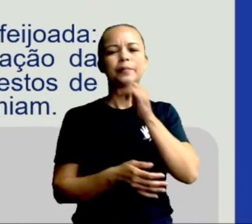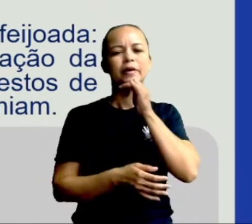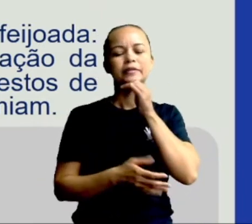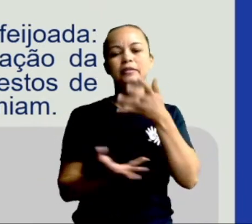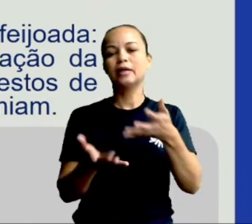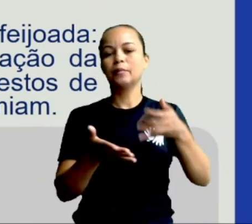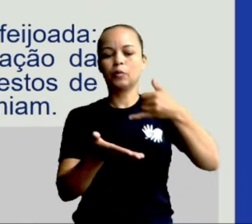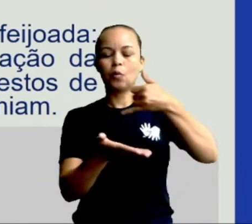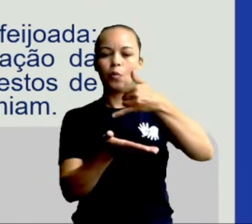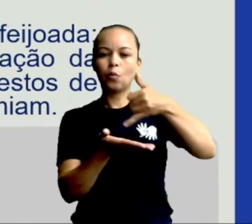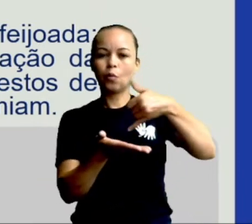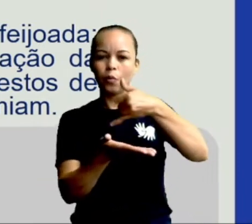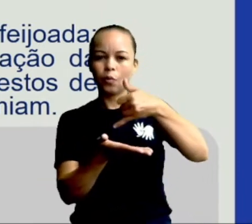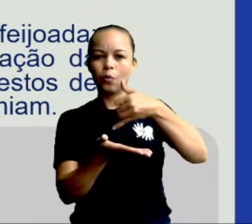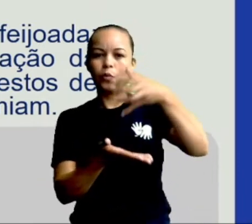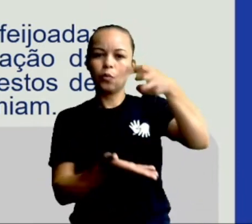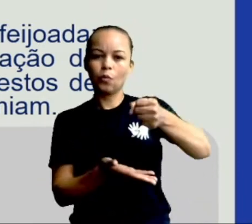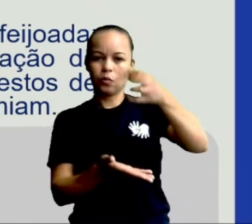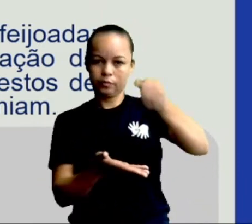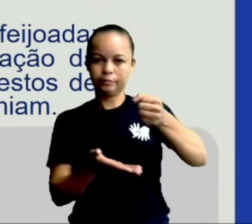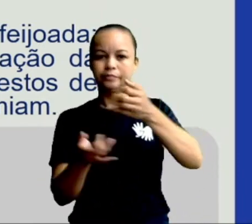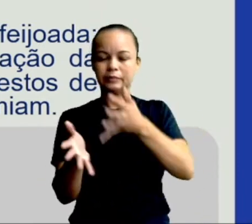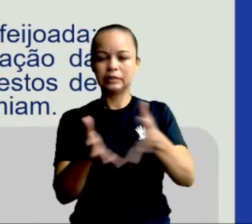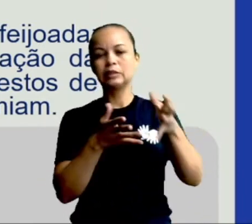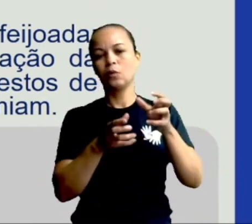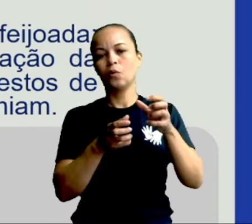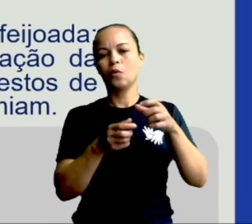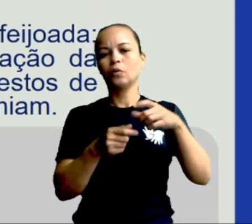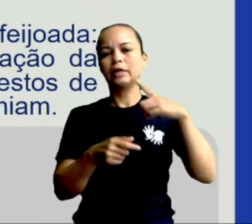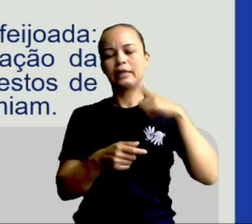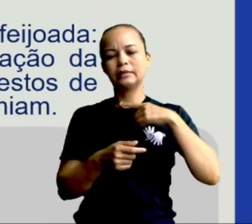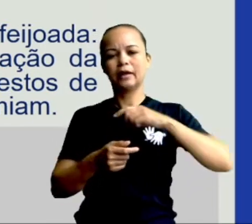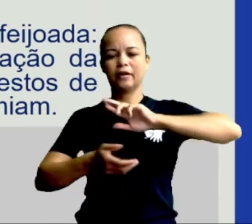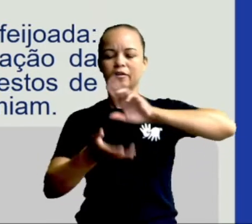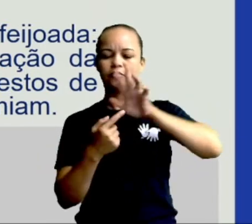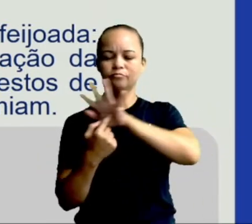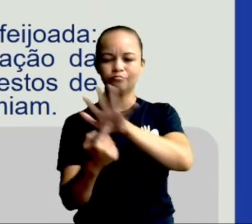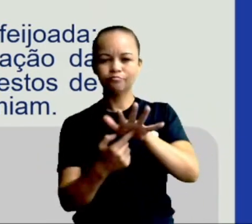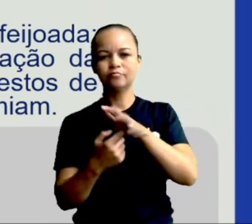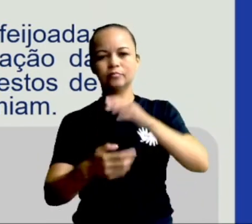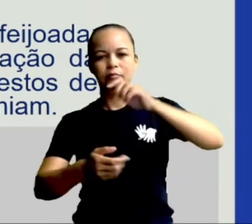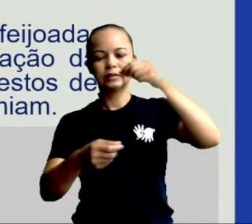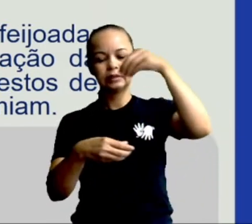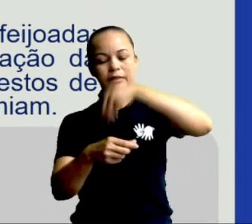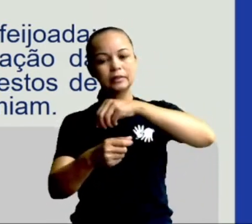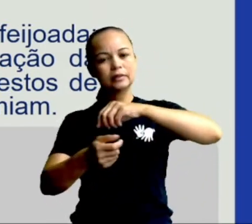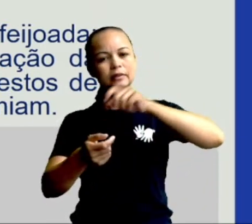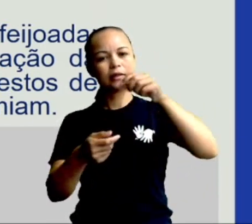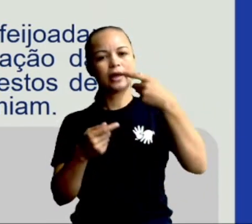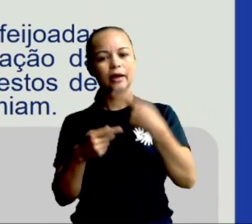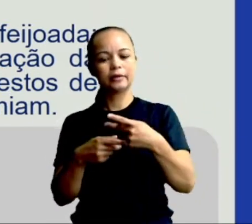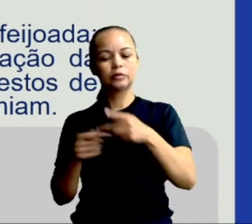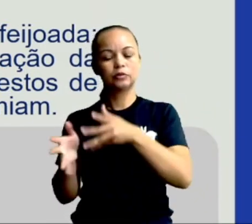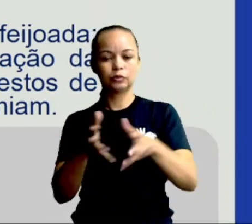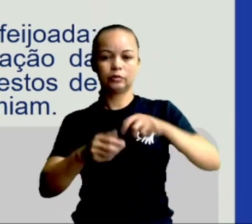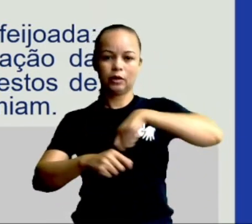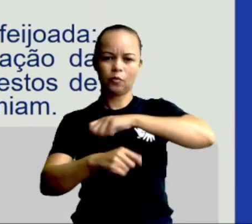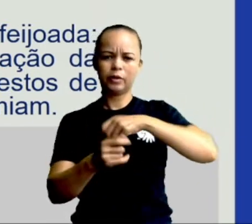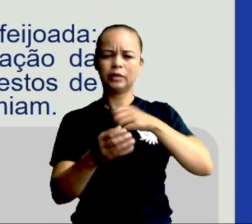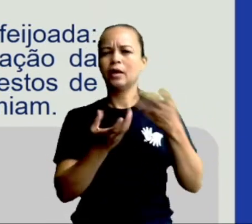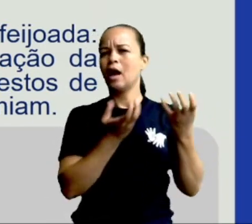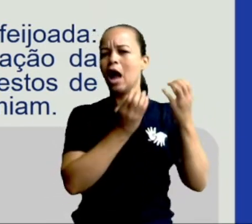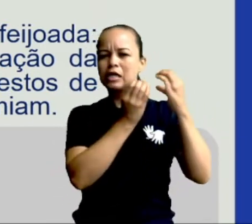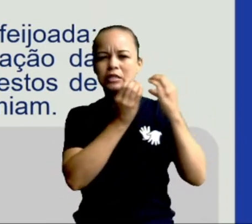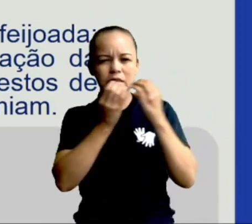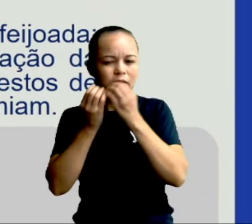nas comidas, o quibe que a gente come e muitas vezes a gente nem sabe, né, de onde vem essas comidas. A pamonha,